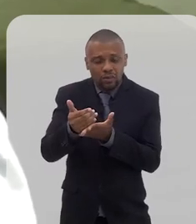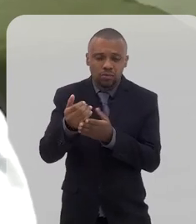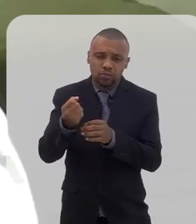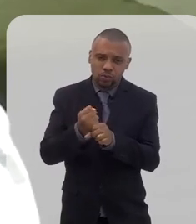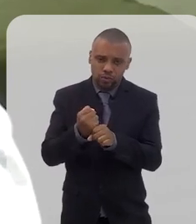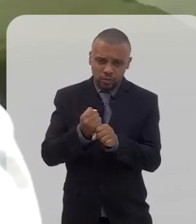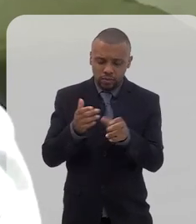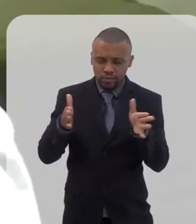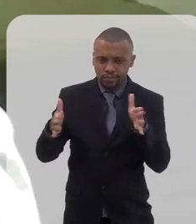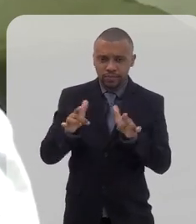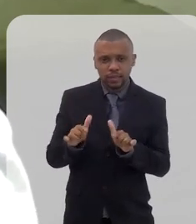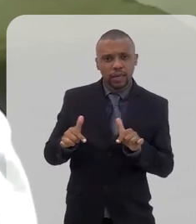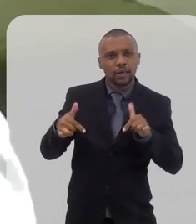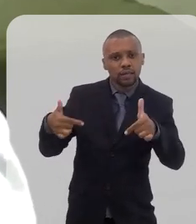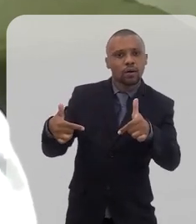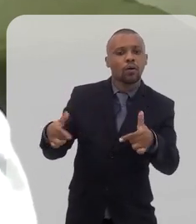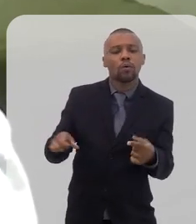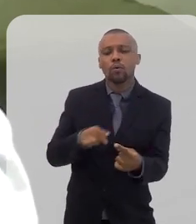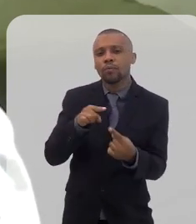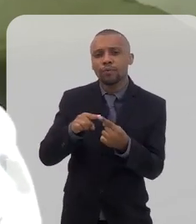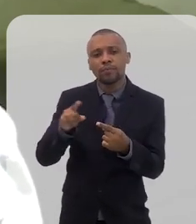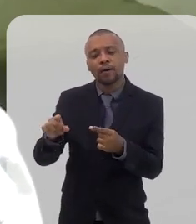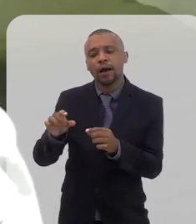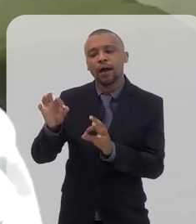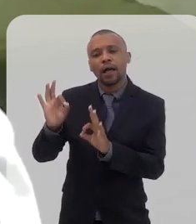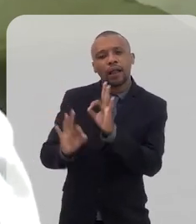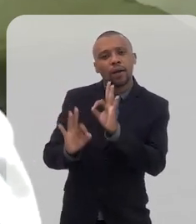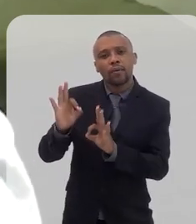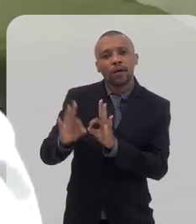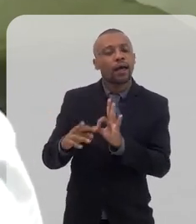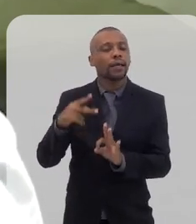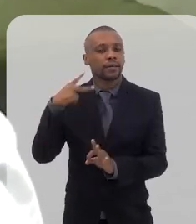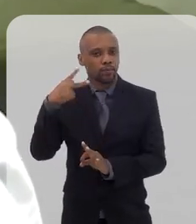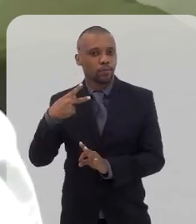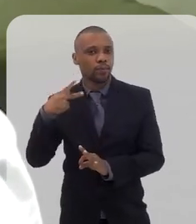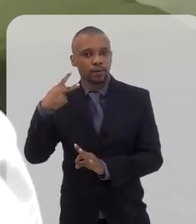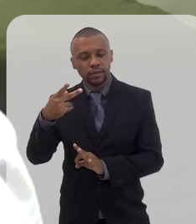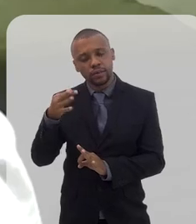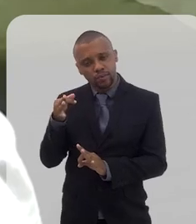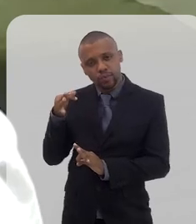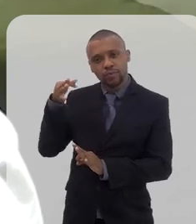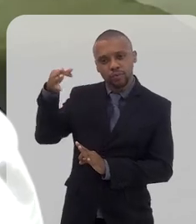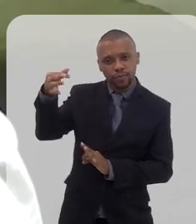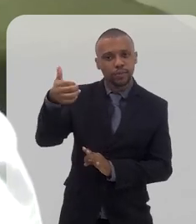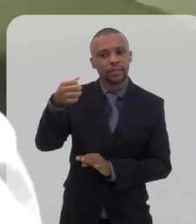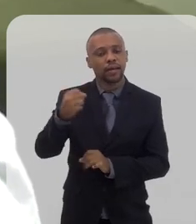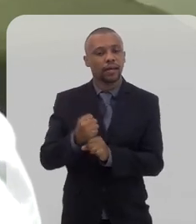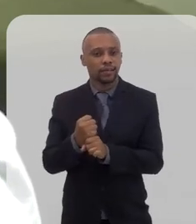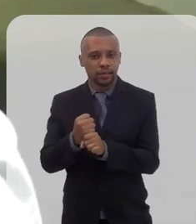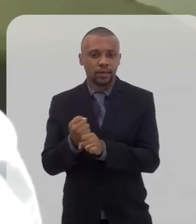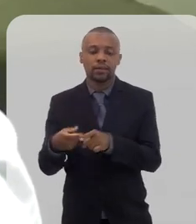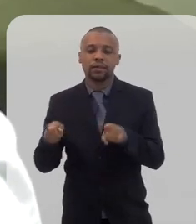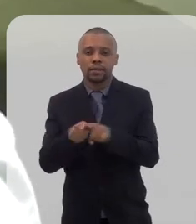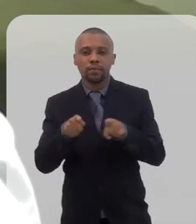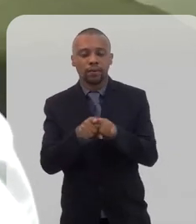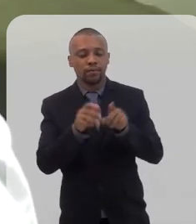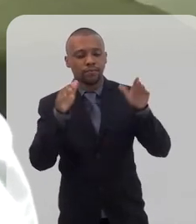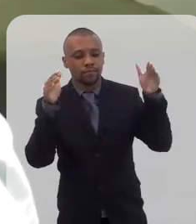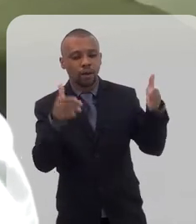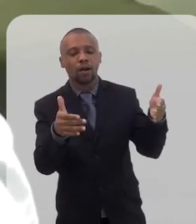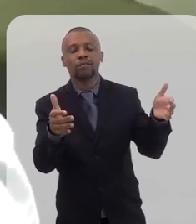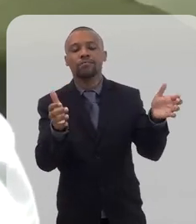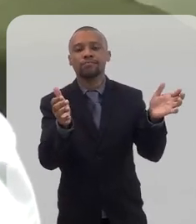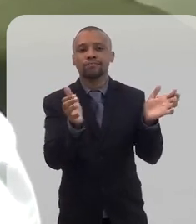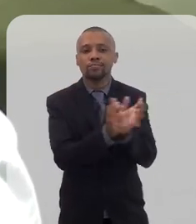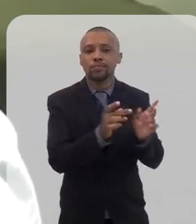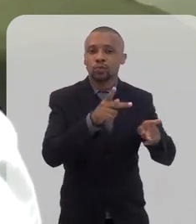da década, né, da ação, e para poder traçar justamente essas políticas da próxima década. Tanto a questão dos povos e